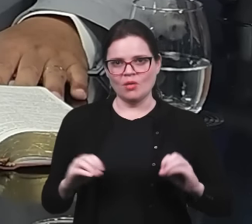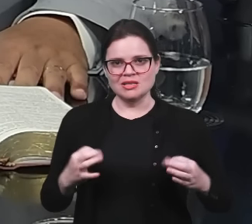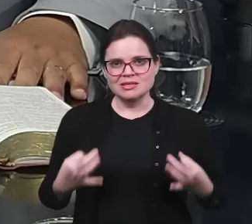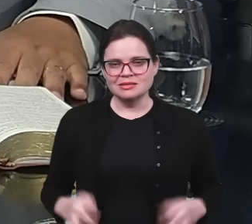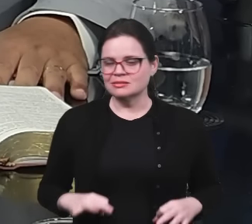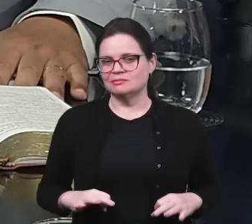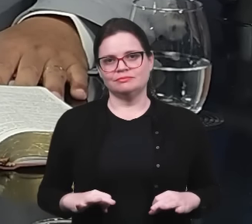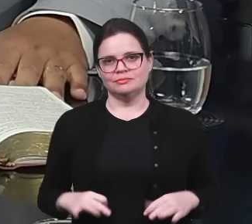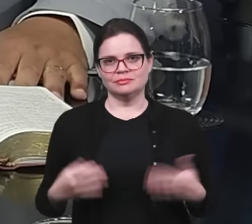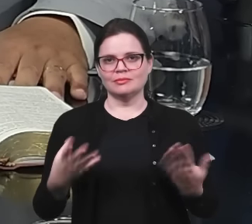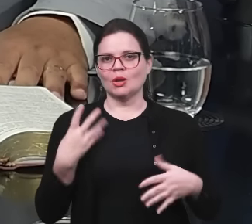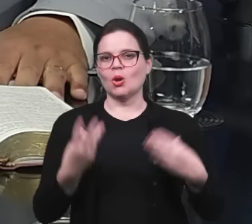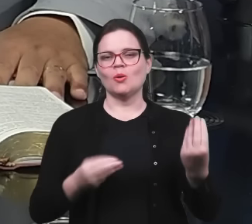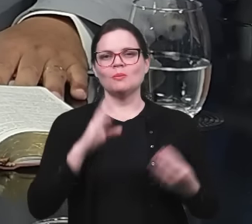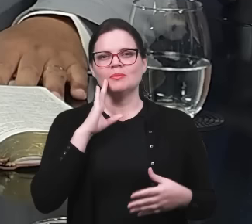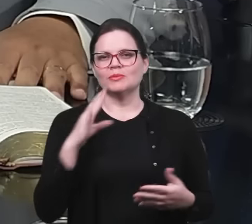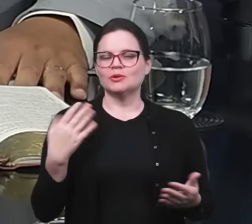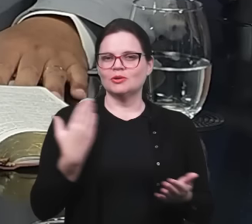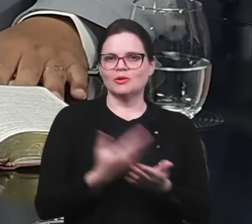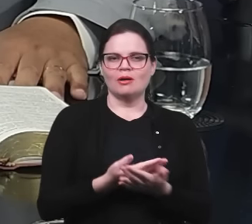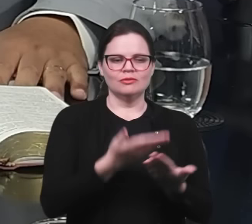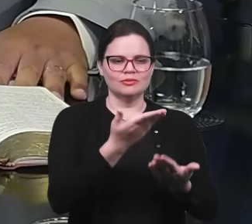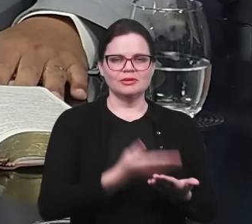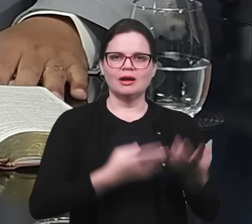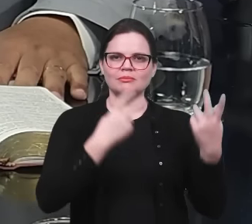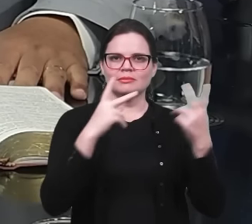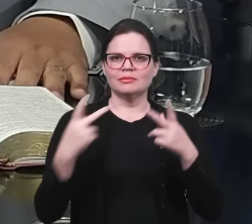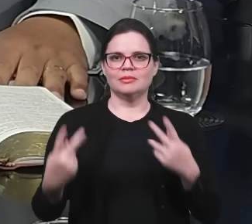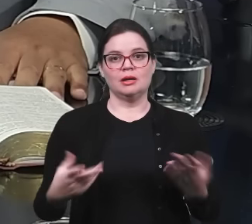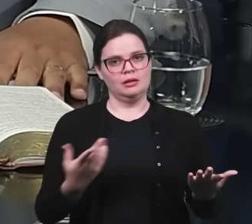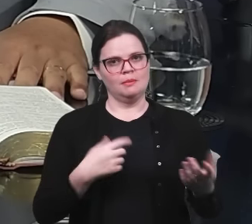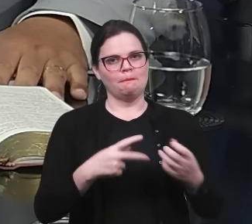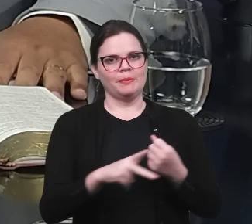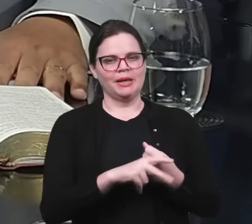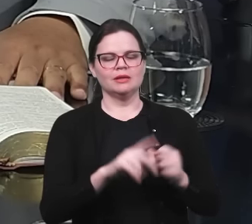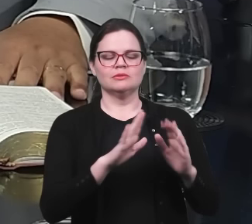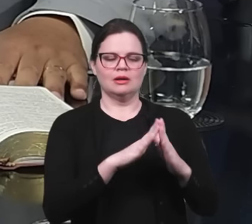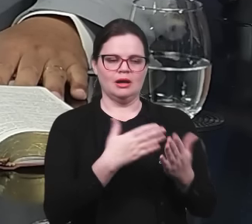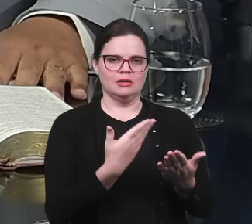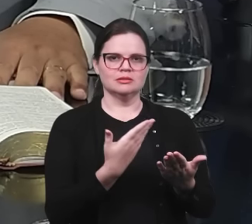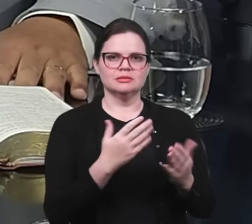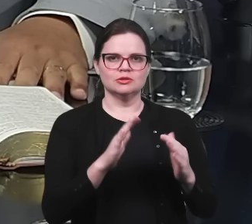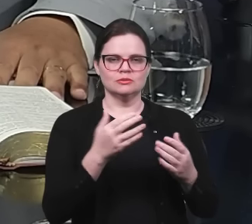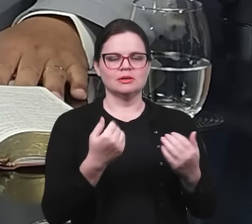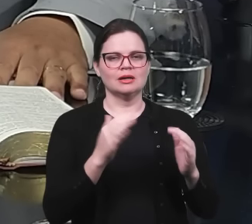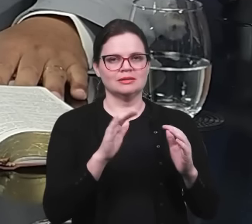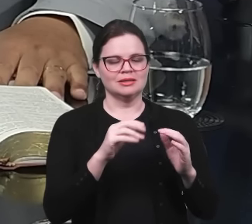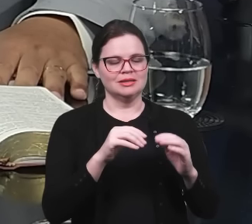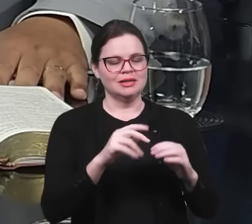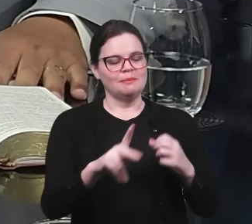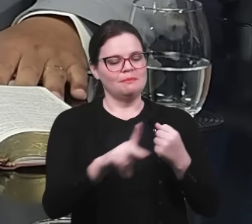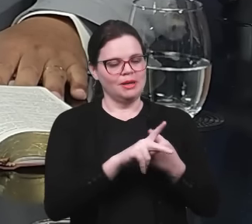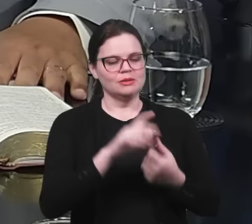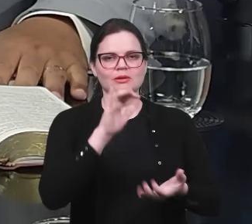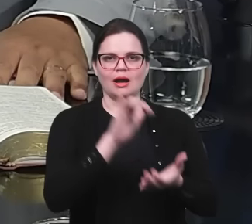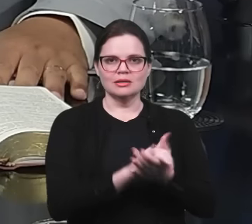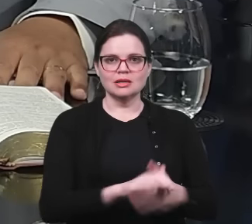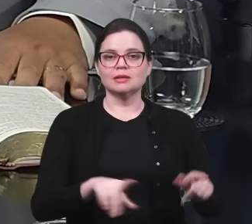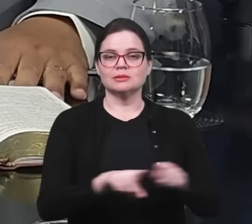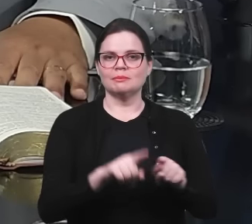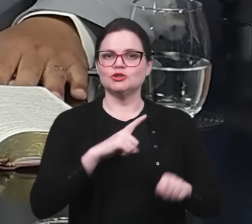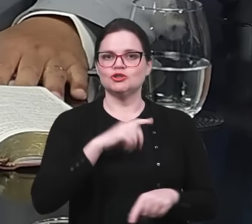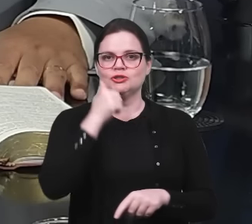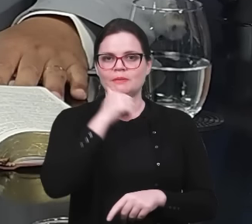confiava naquilo que ele estava trabalhando. Pedro era casado, tinha uma sogra, inclusive Jesus curou a sogra dele,